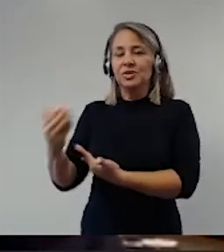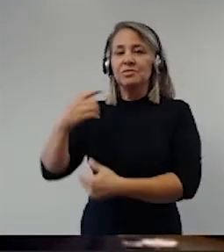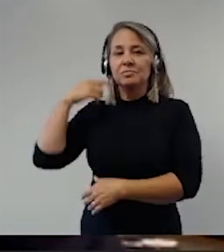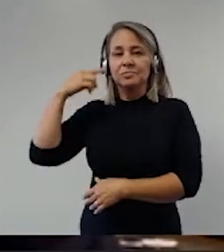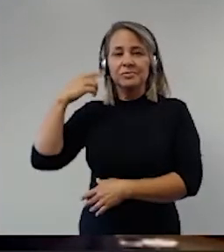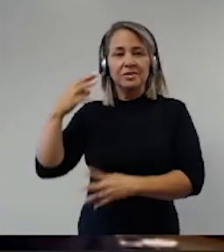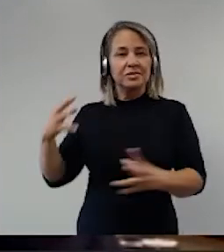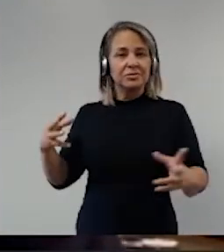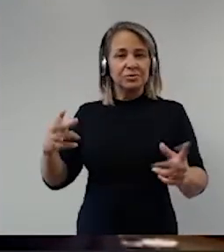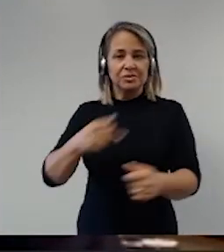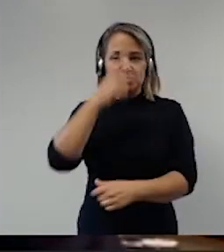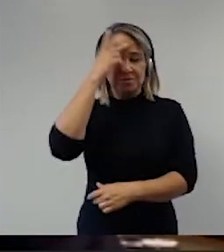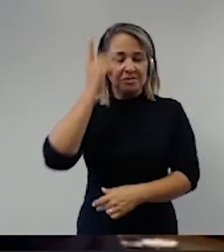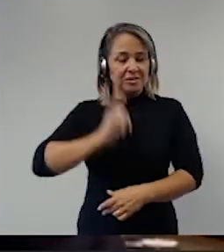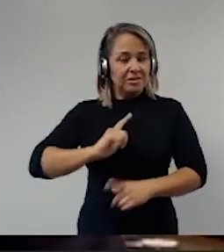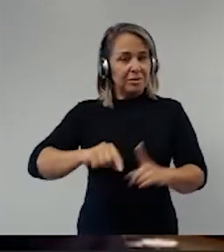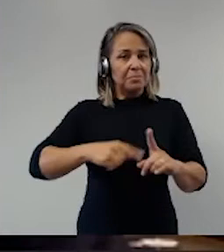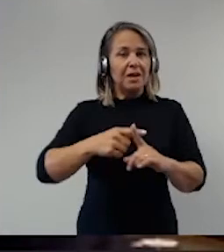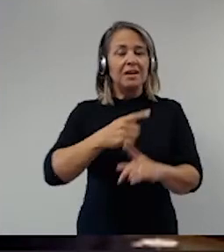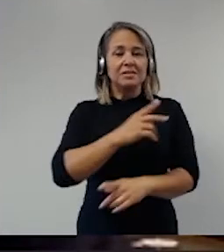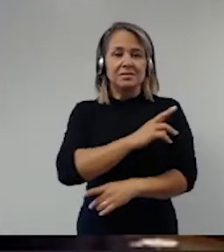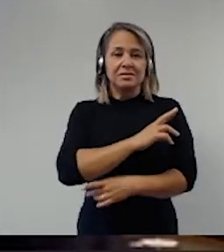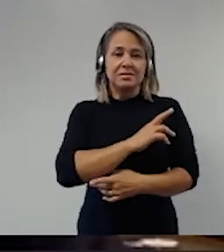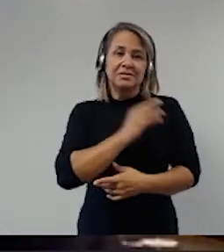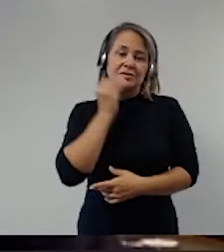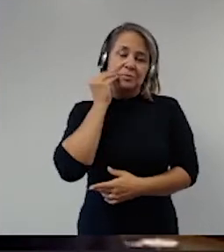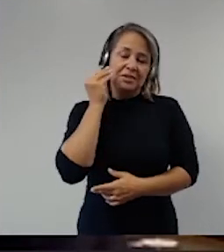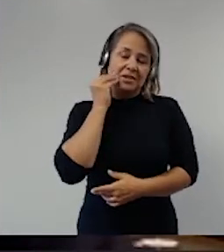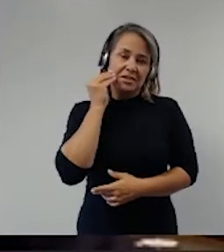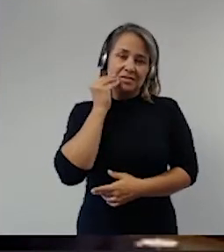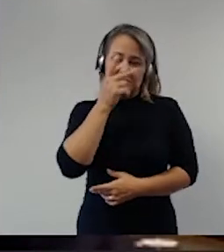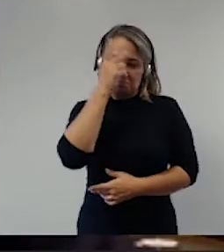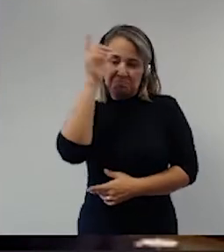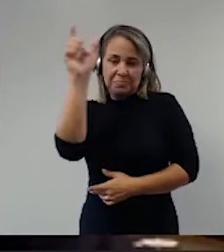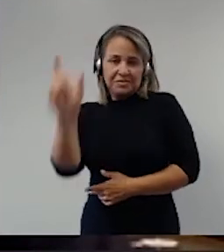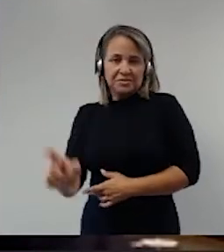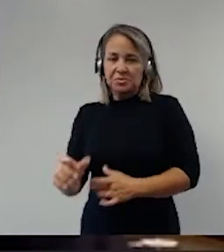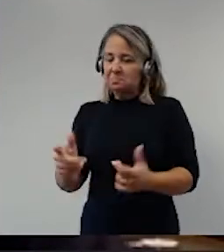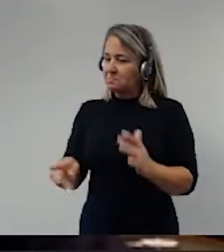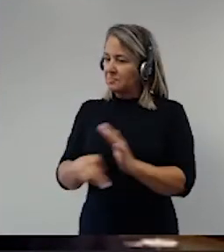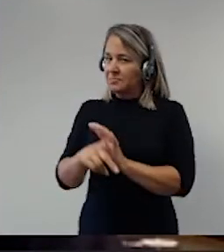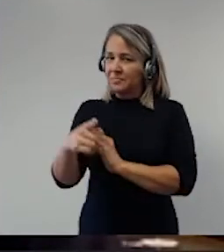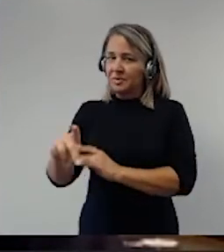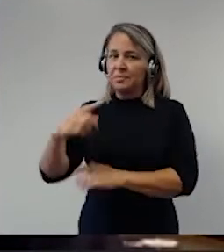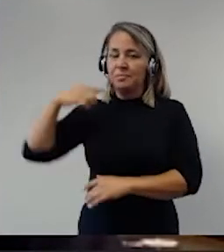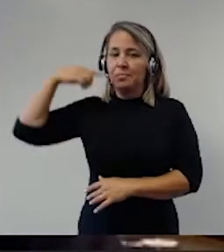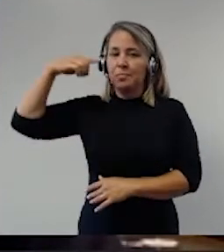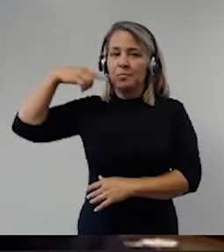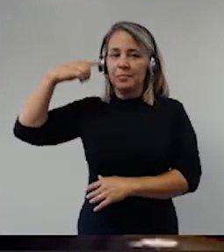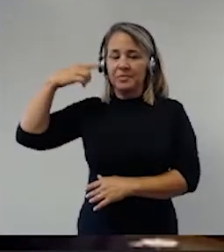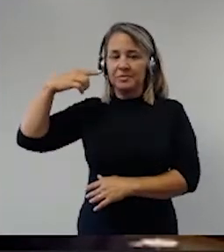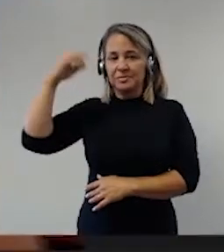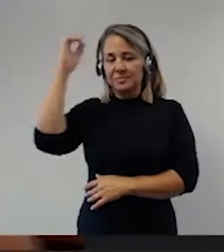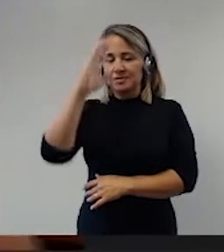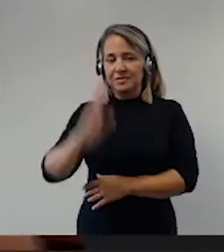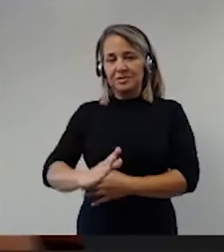e para aqueles de mais experiência. O senhor é uma figura fantástica, um ícone da advocacia brasileira.